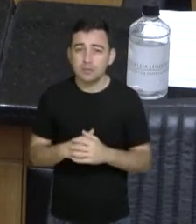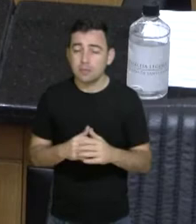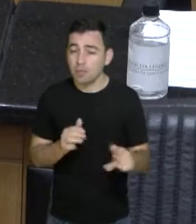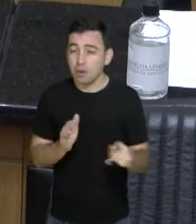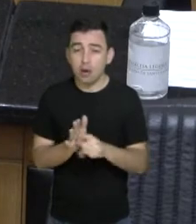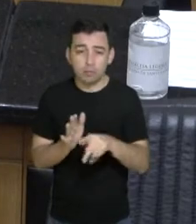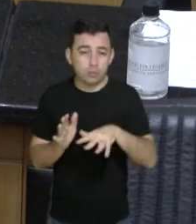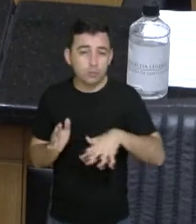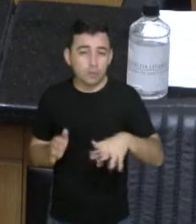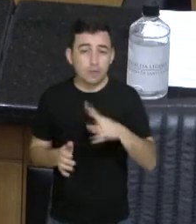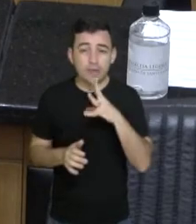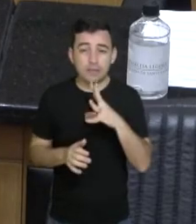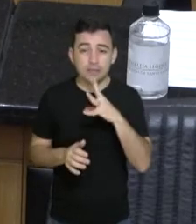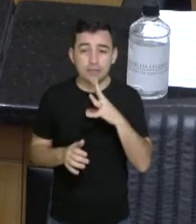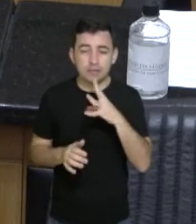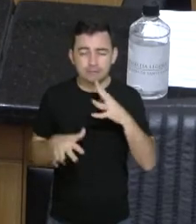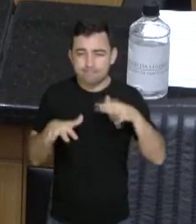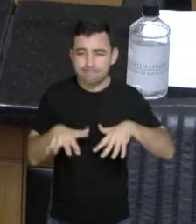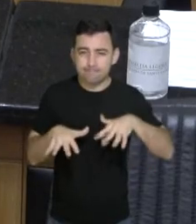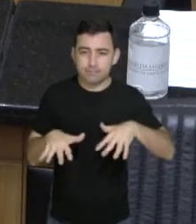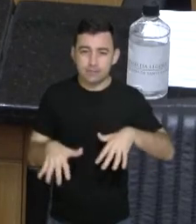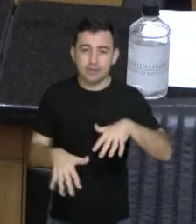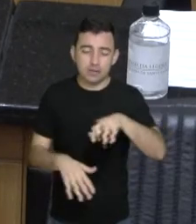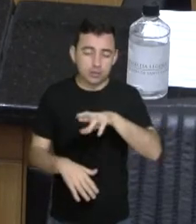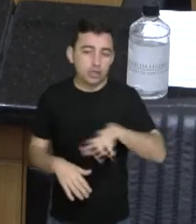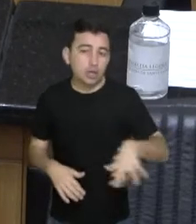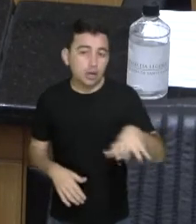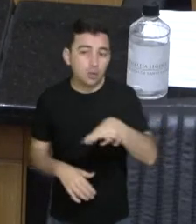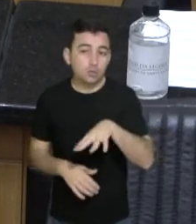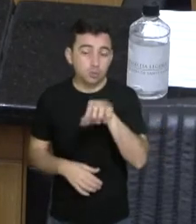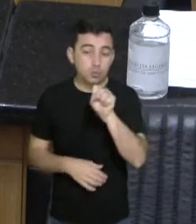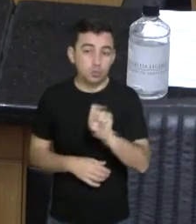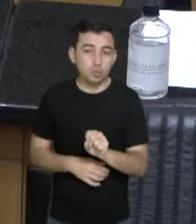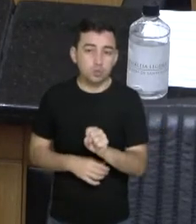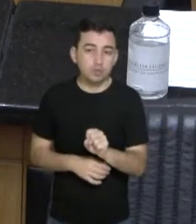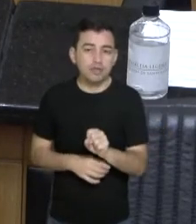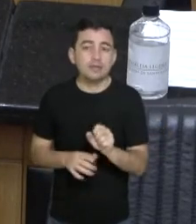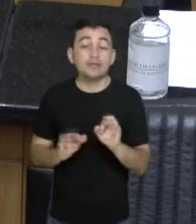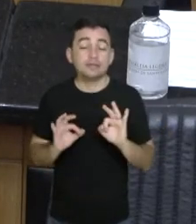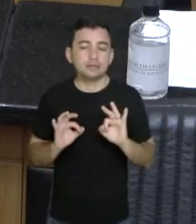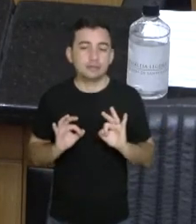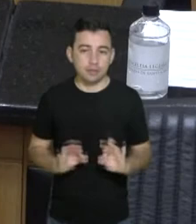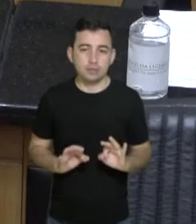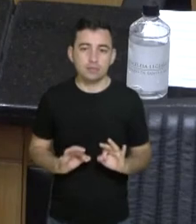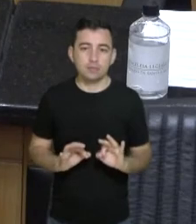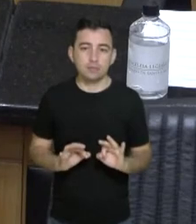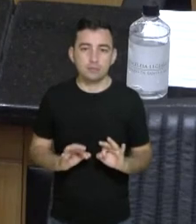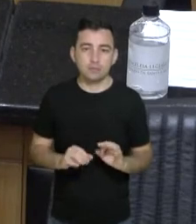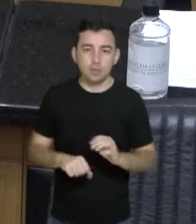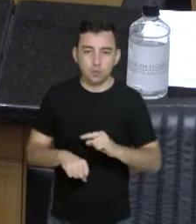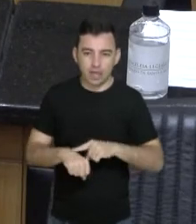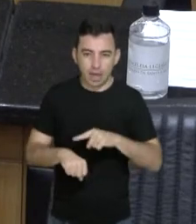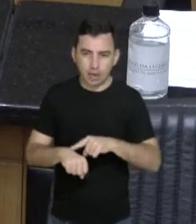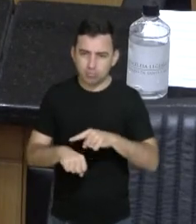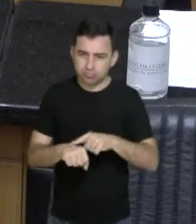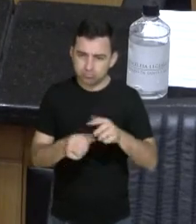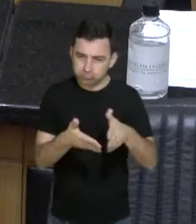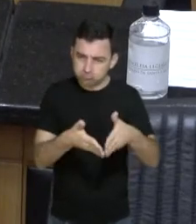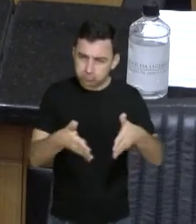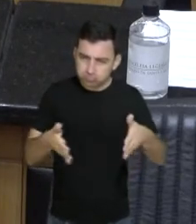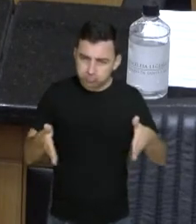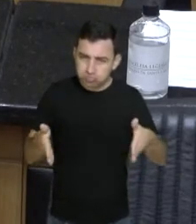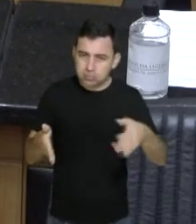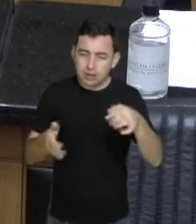conhecimento de todos aqueles que militamos na região sul. E, certamente, o tempo de permanência aqui na